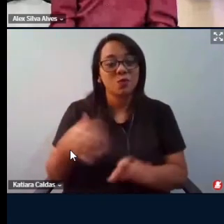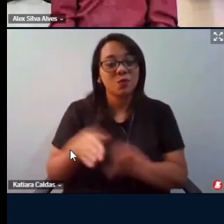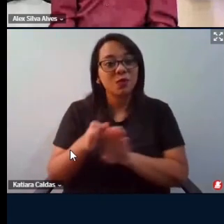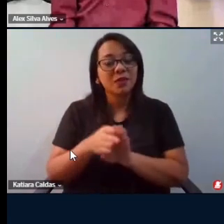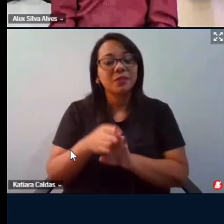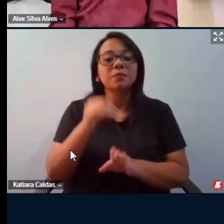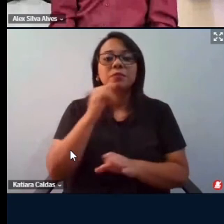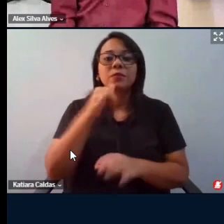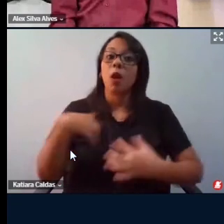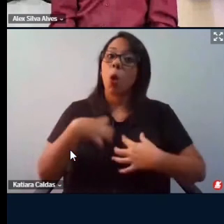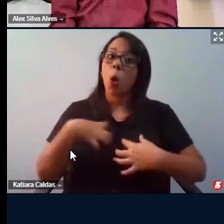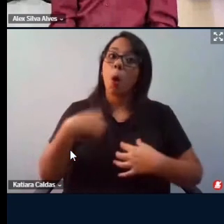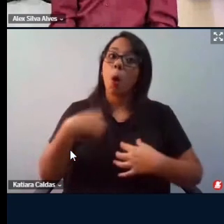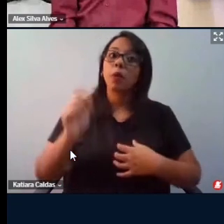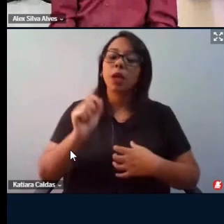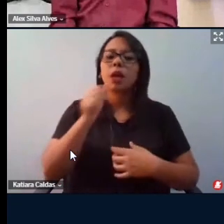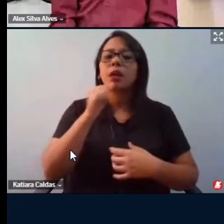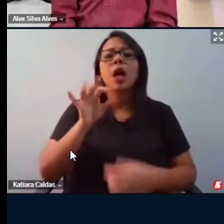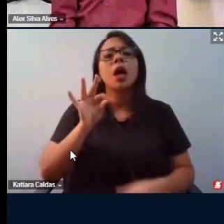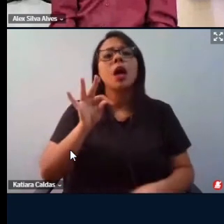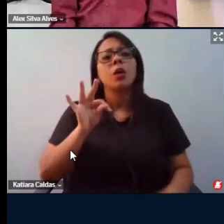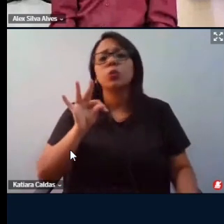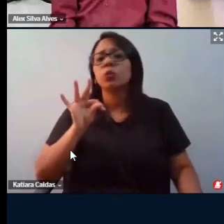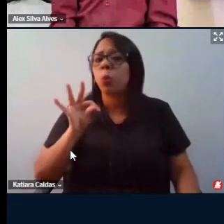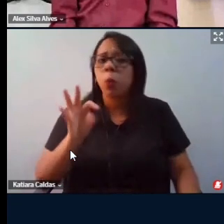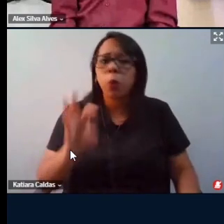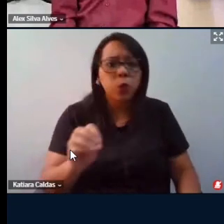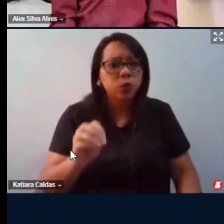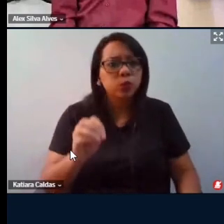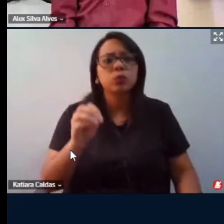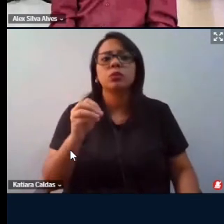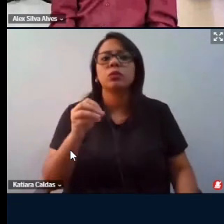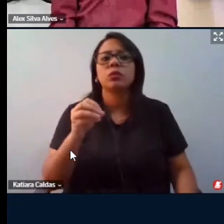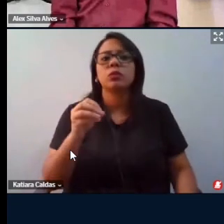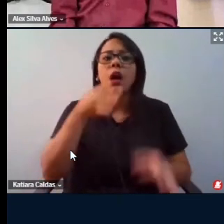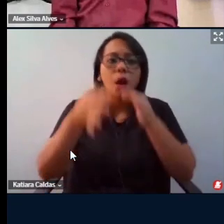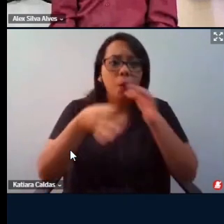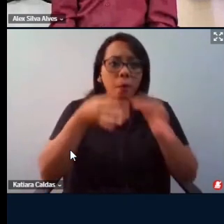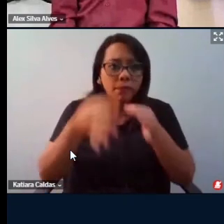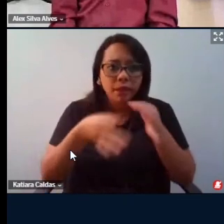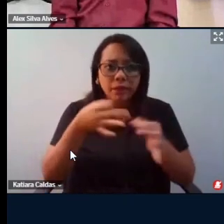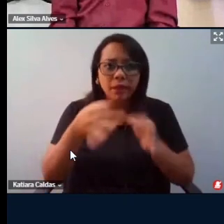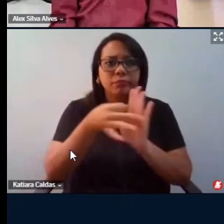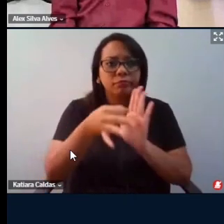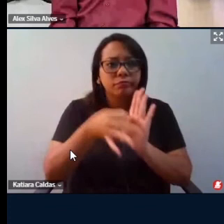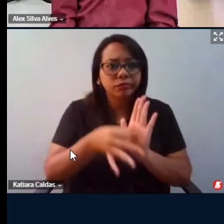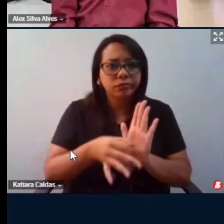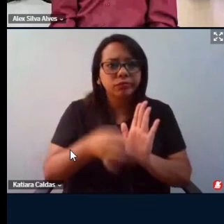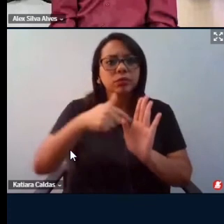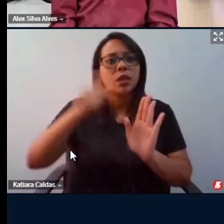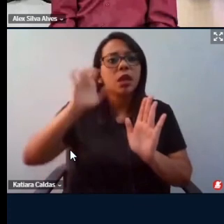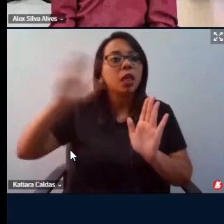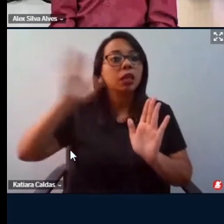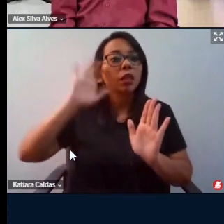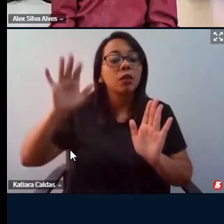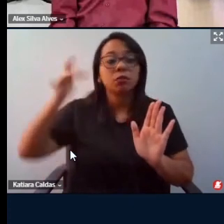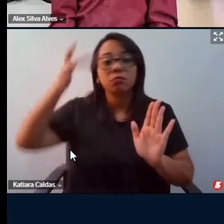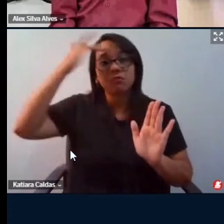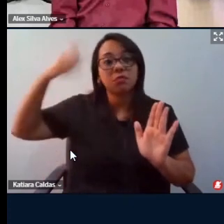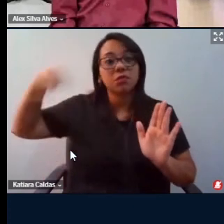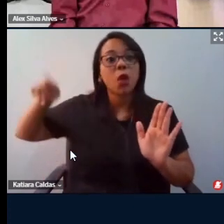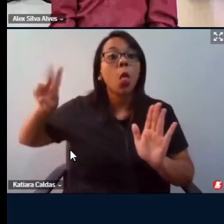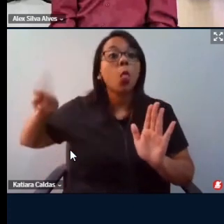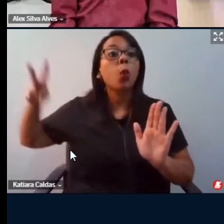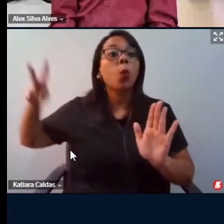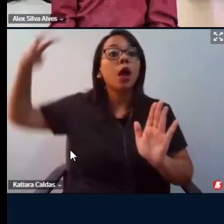incômodo é o seguinte, praticamente toda a argumentação, toda a fundamentação teórica é de gente que nunca olhou para a língua de